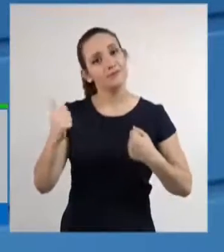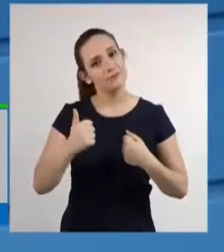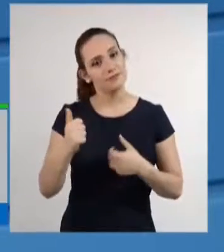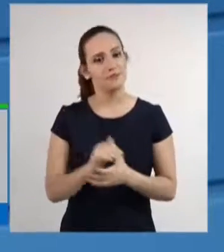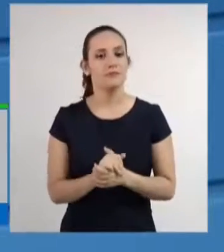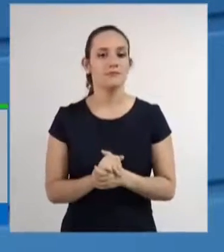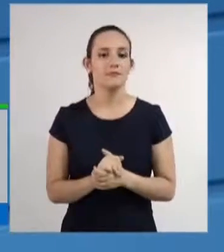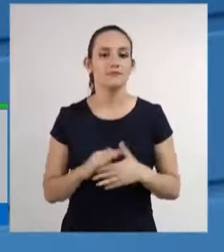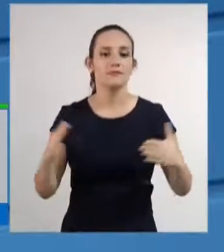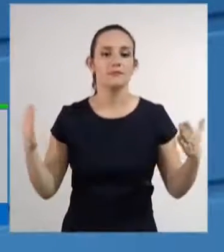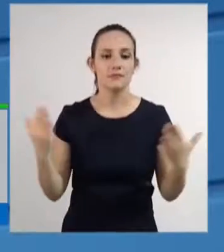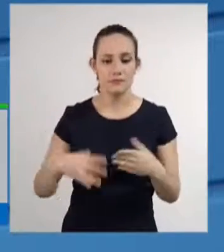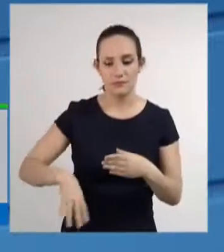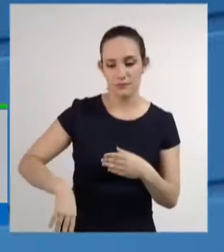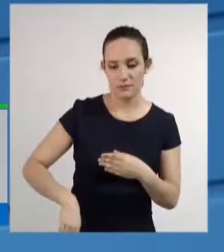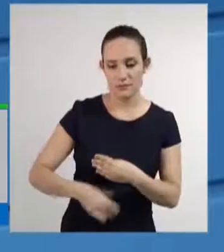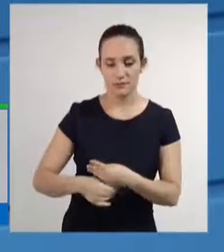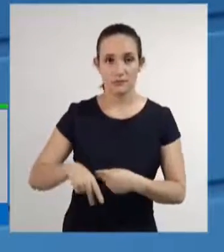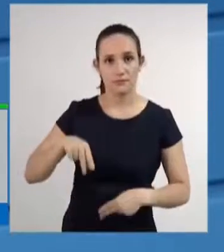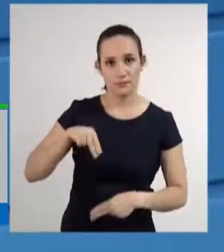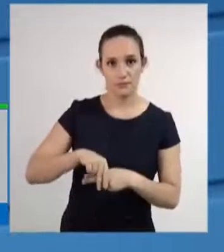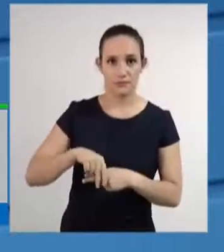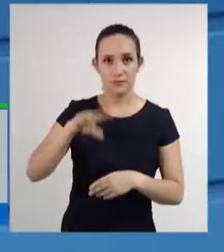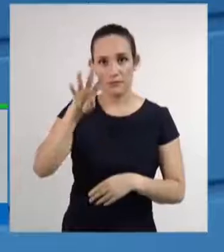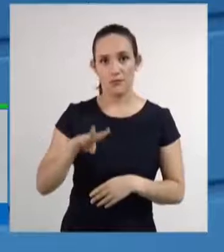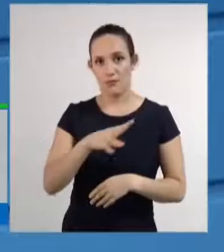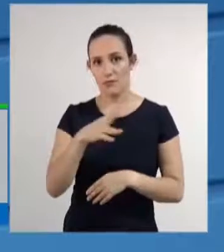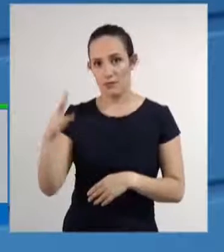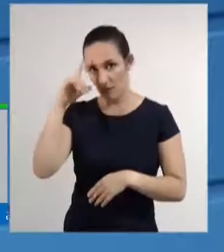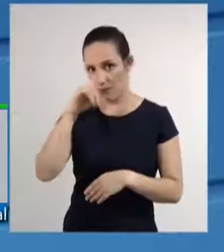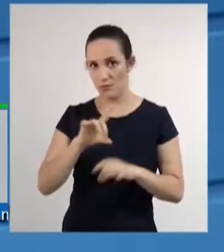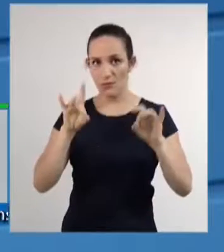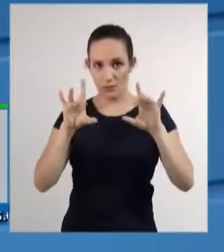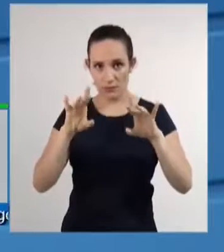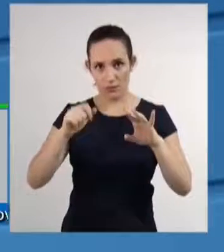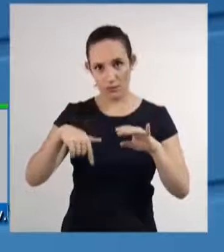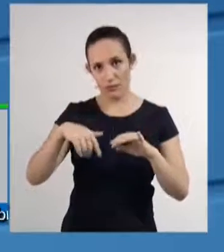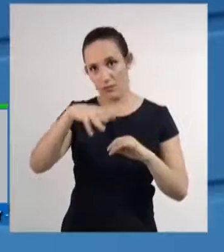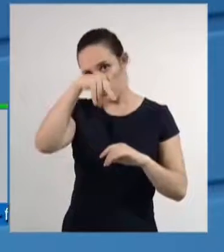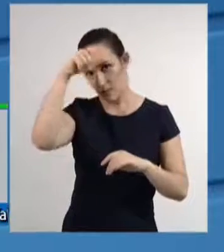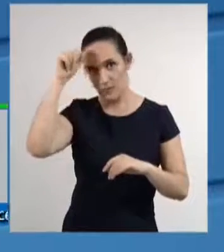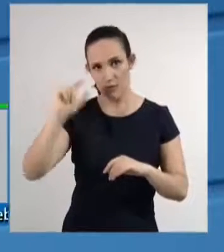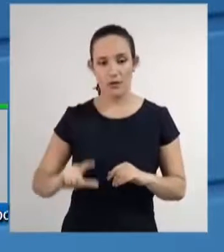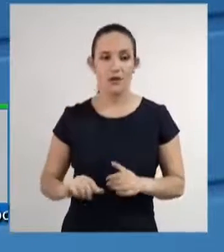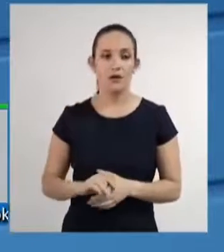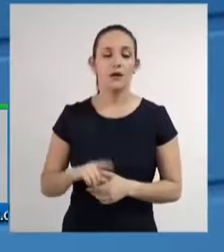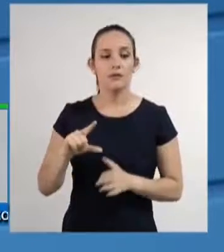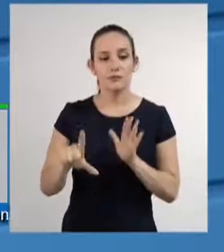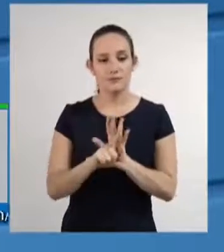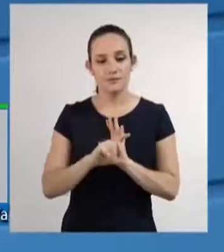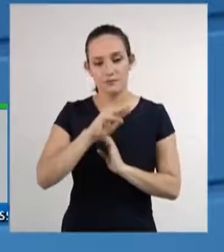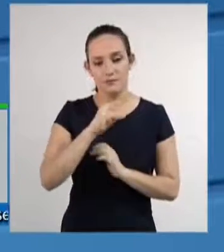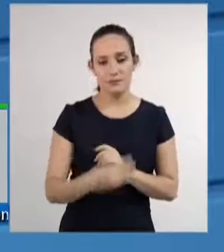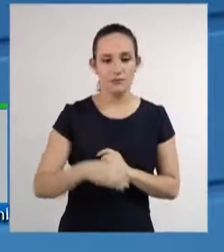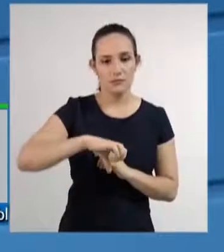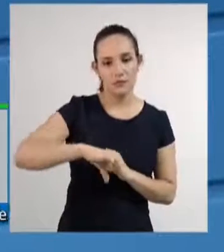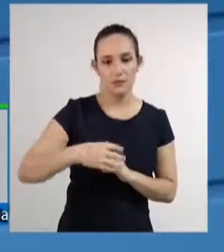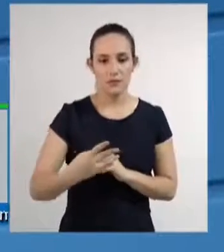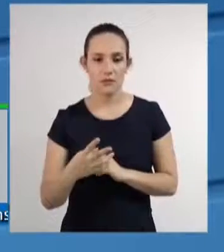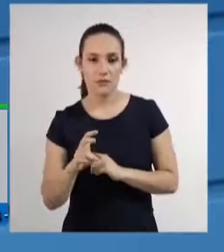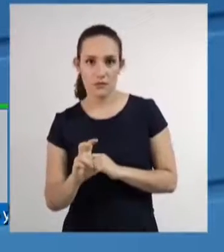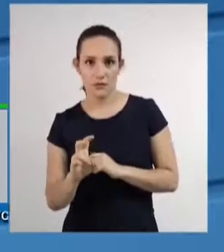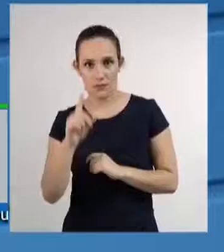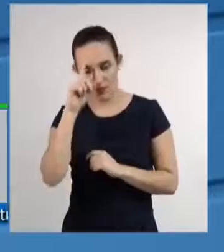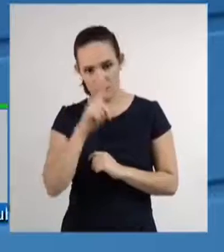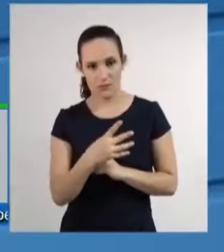incluído no anexo do calendário oficial de eventos do Estado de Mato Grosso do Sul, instituído pela Lei 3.945,